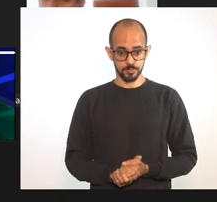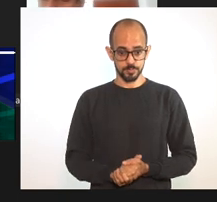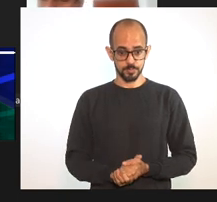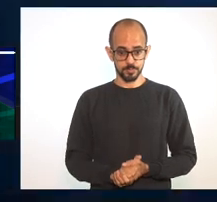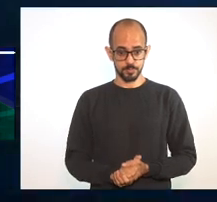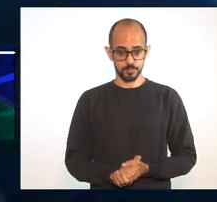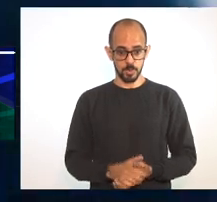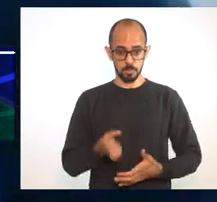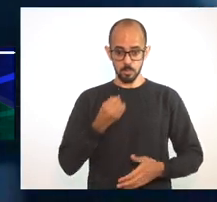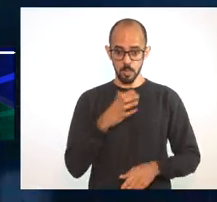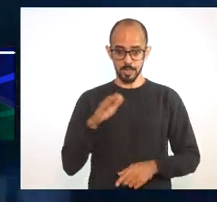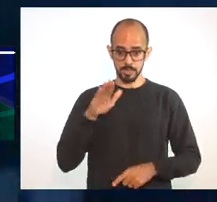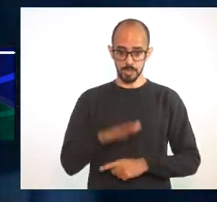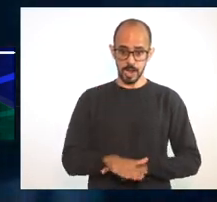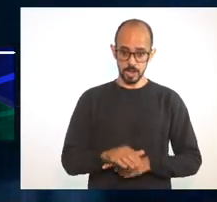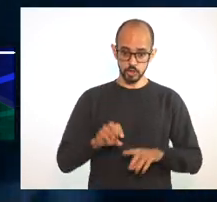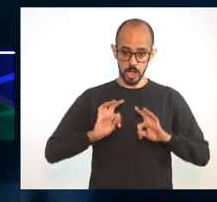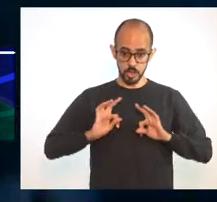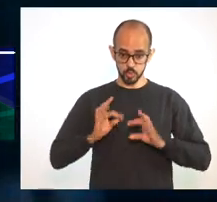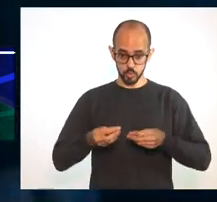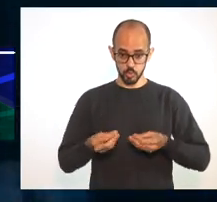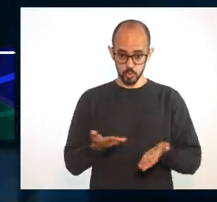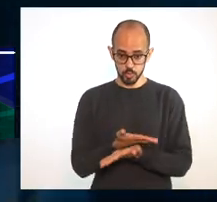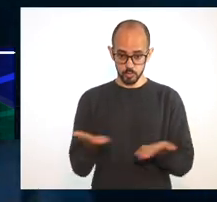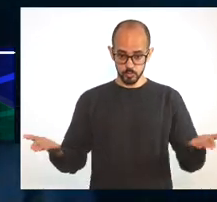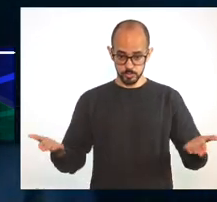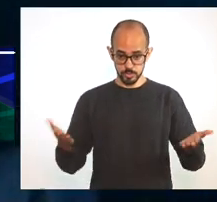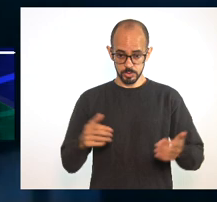Boa tarde a todas e todos.